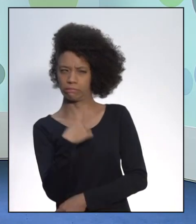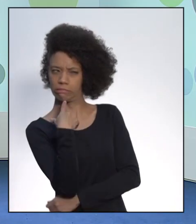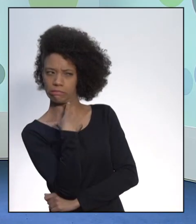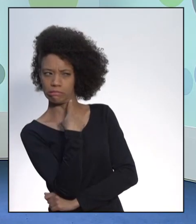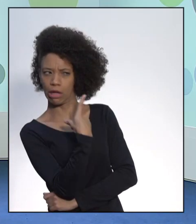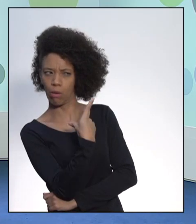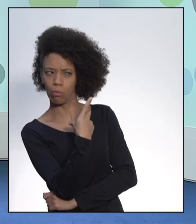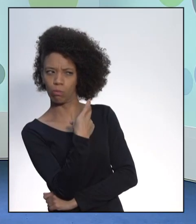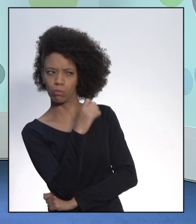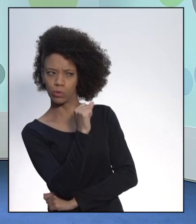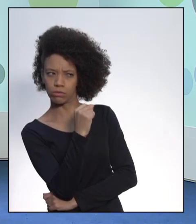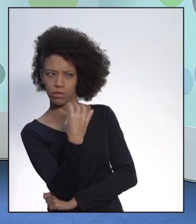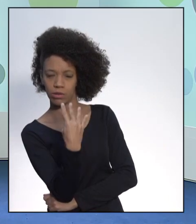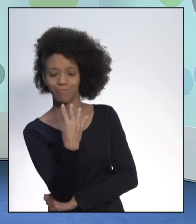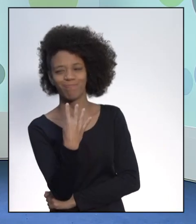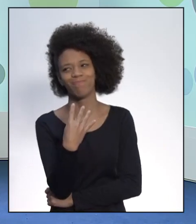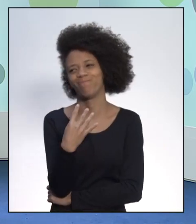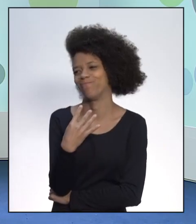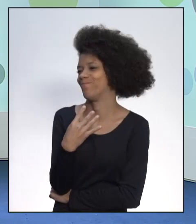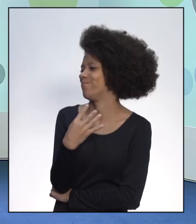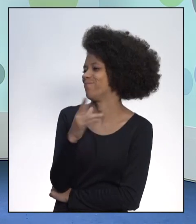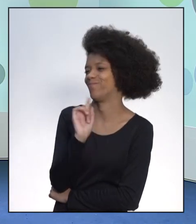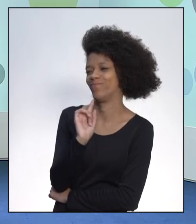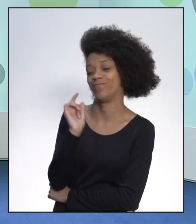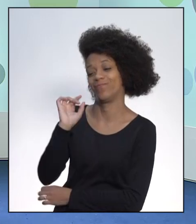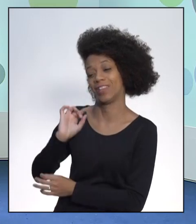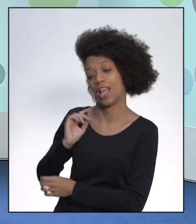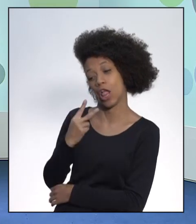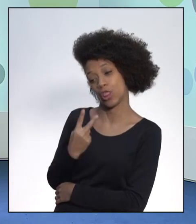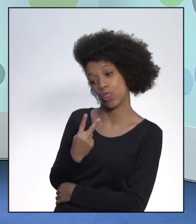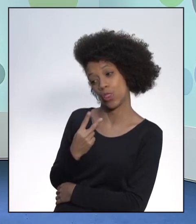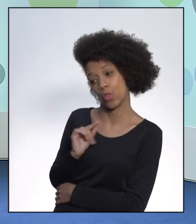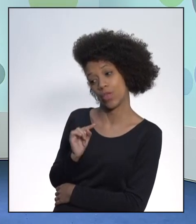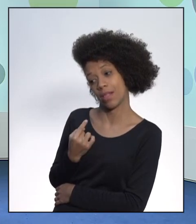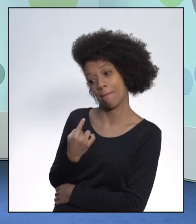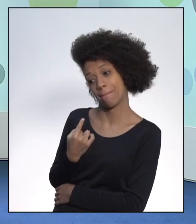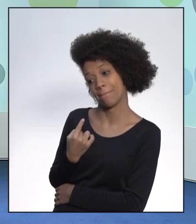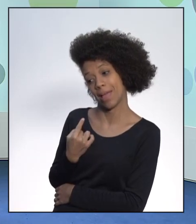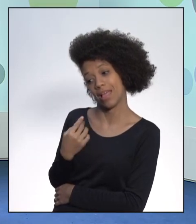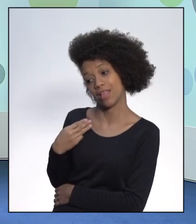1,84? Bom, eu tenho 2,2 metros. Nossa. Mas vamos lá.